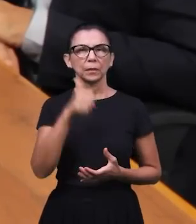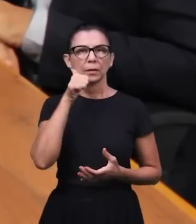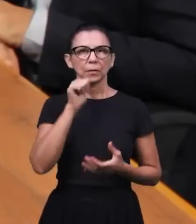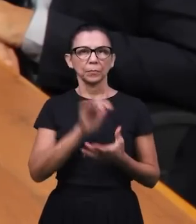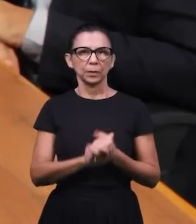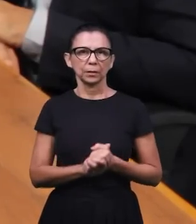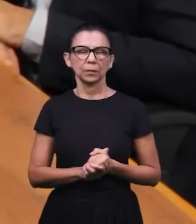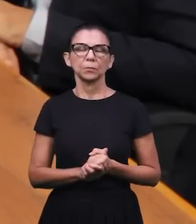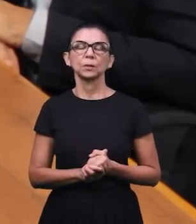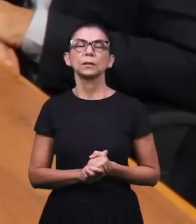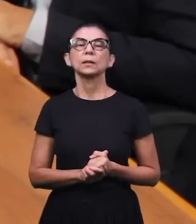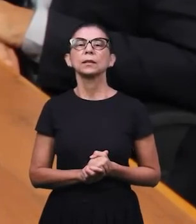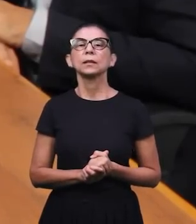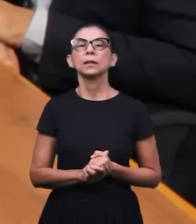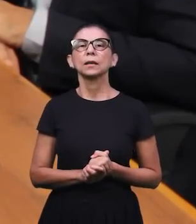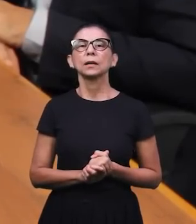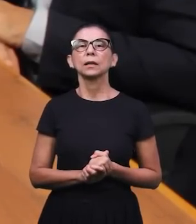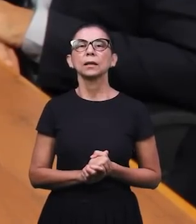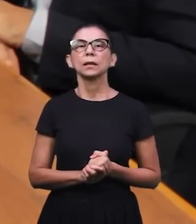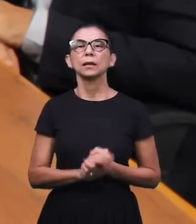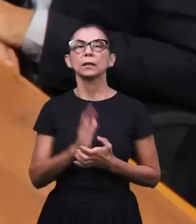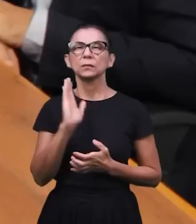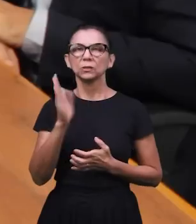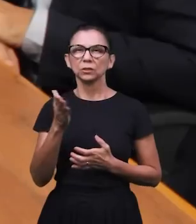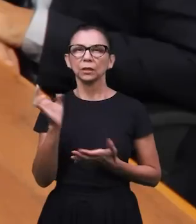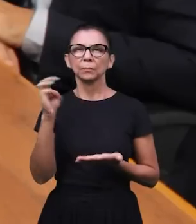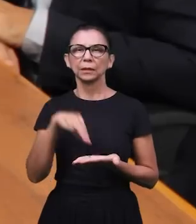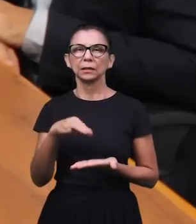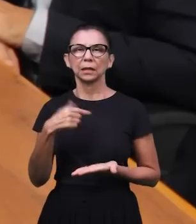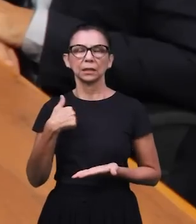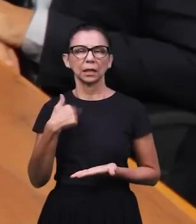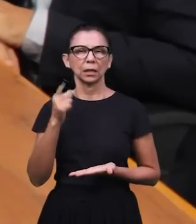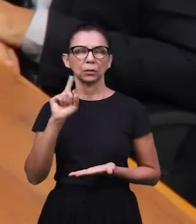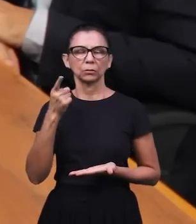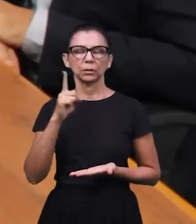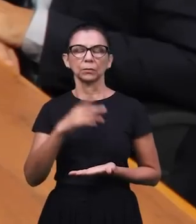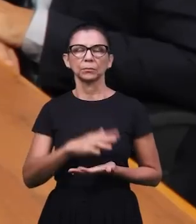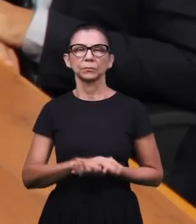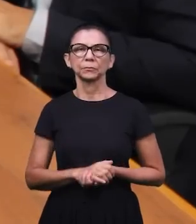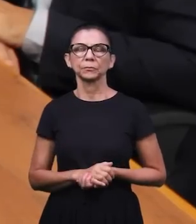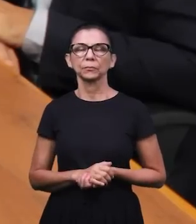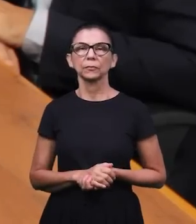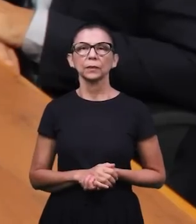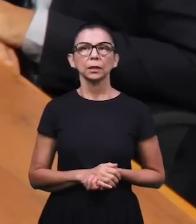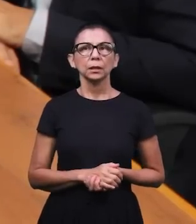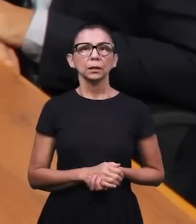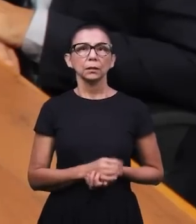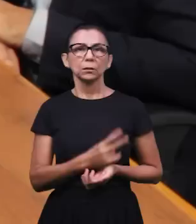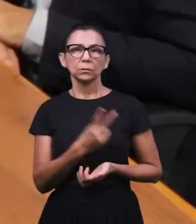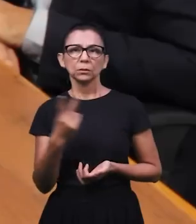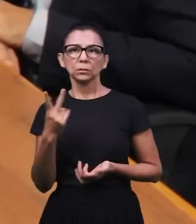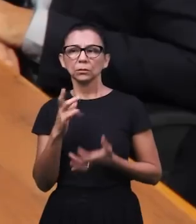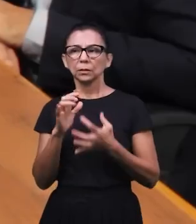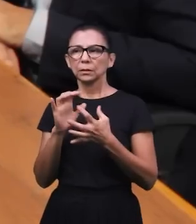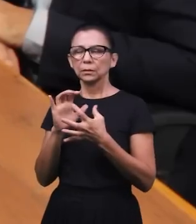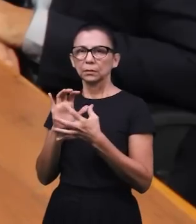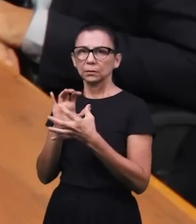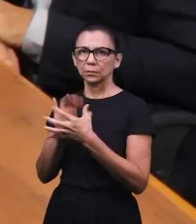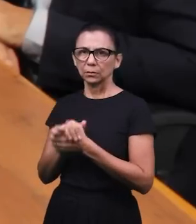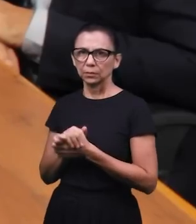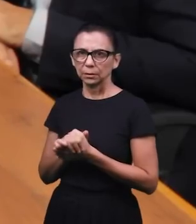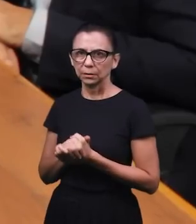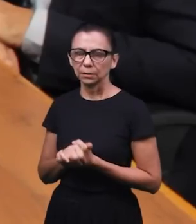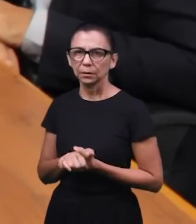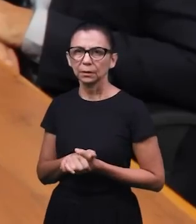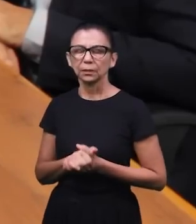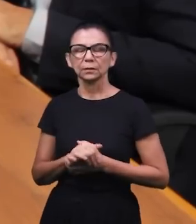era de outra igreja tradicional. Aí eu casei, nós casamos. Primeiro eu acreditava que